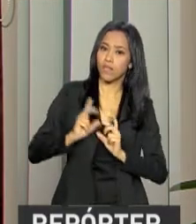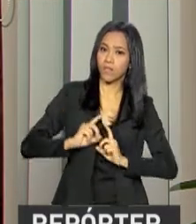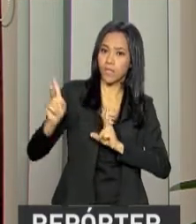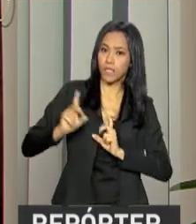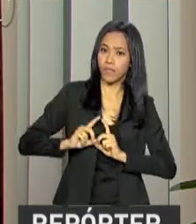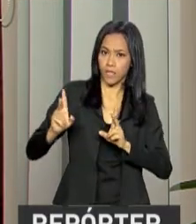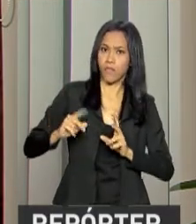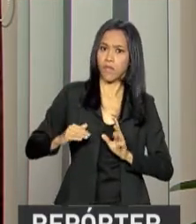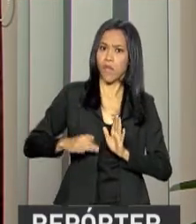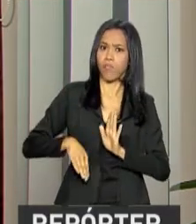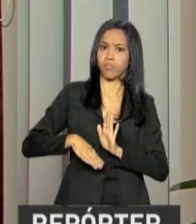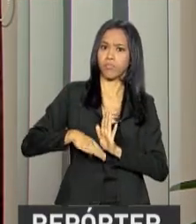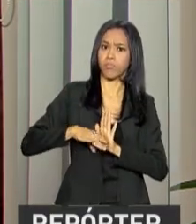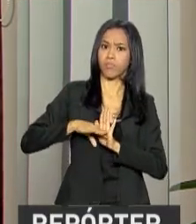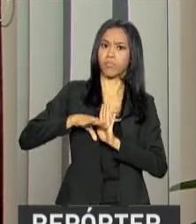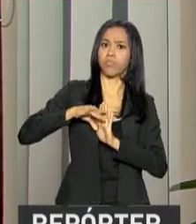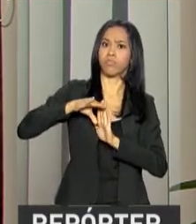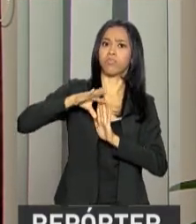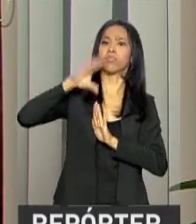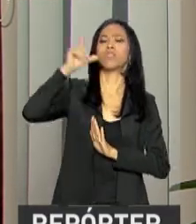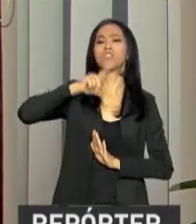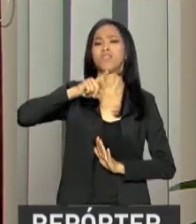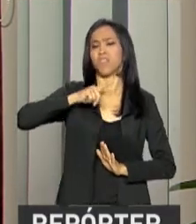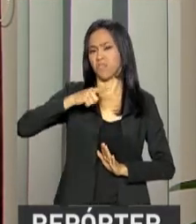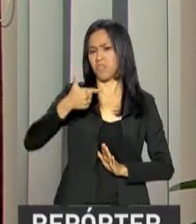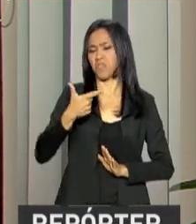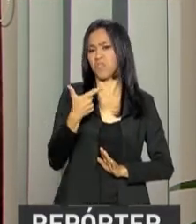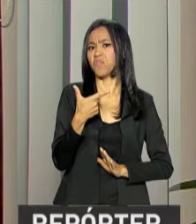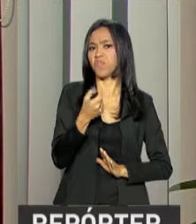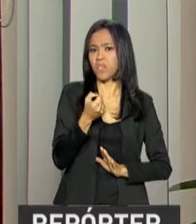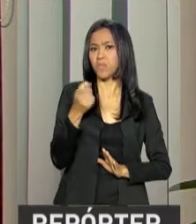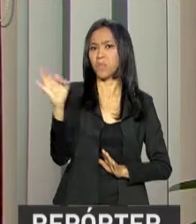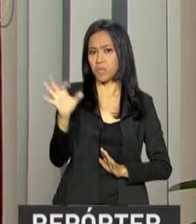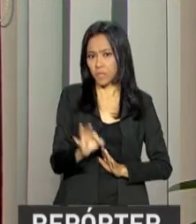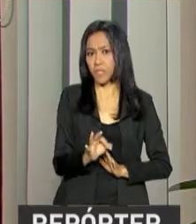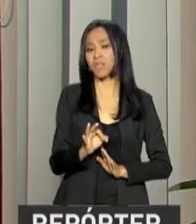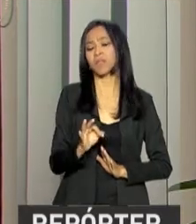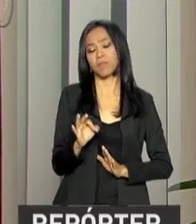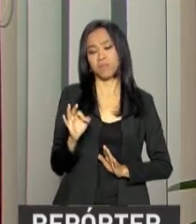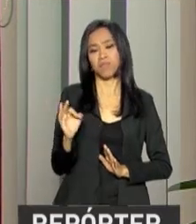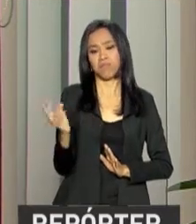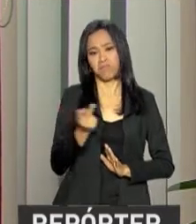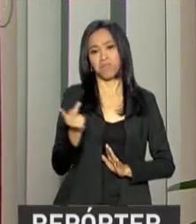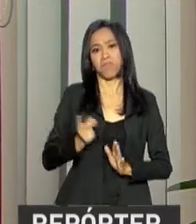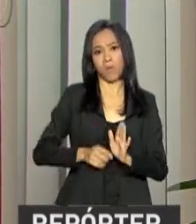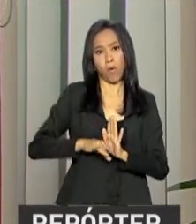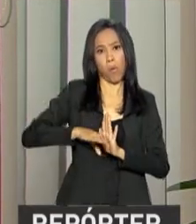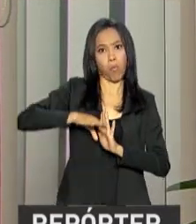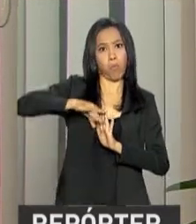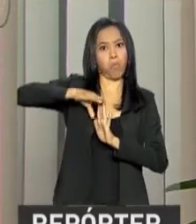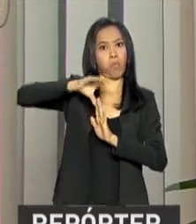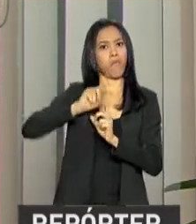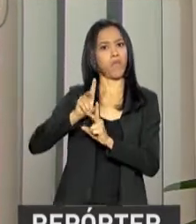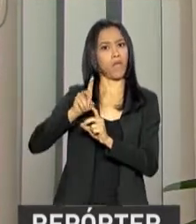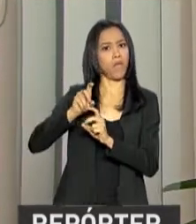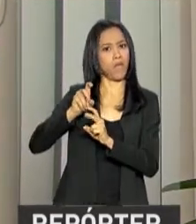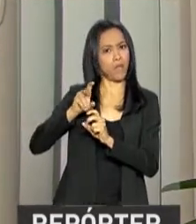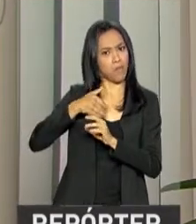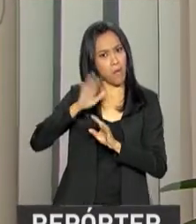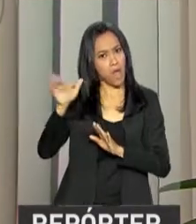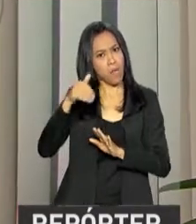no ano passado nós tivemos um aumento de mais de 20% no fluxo bilateral com o crescimento de exportações